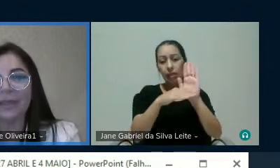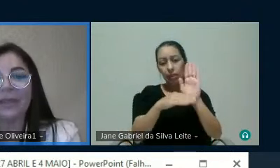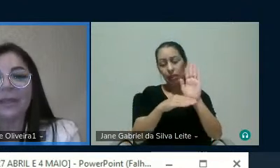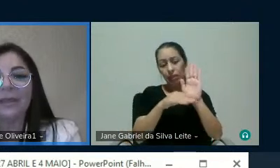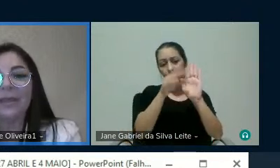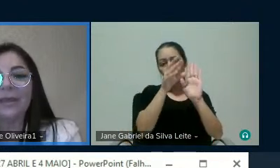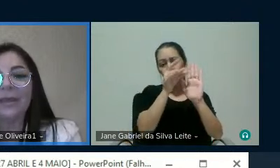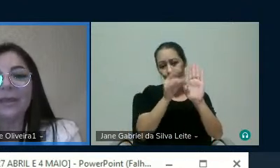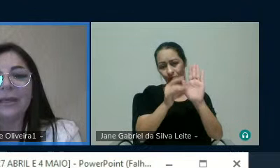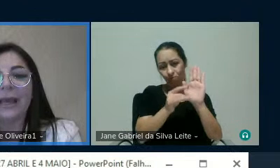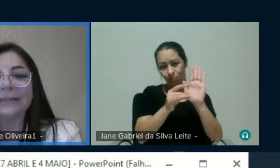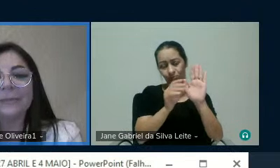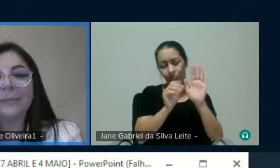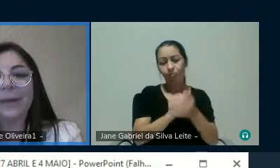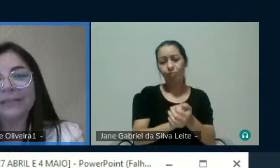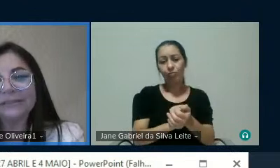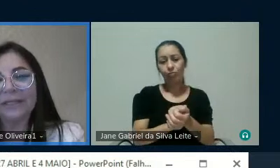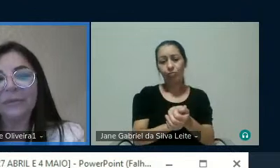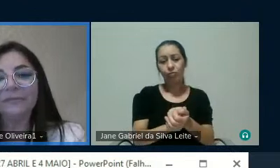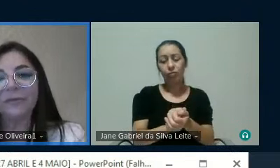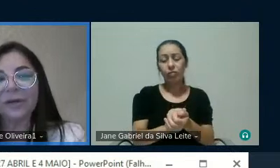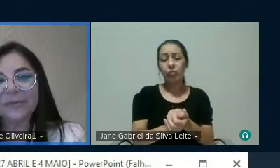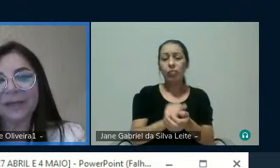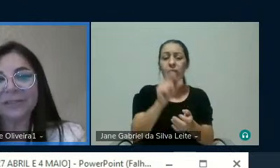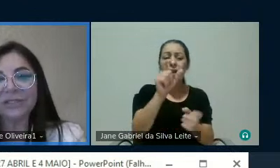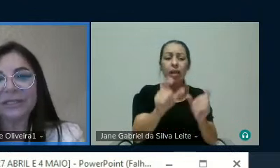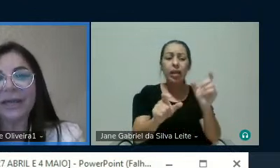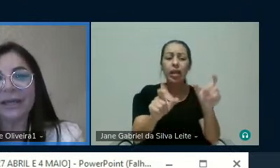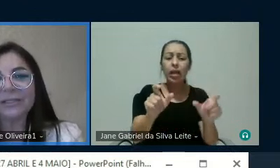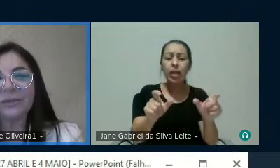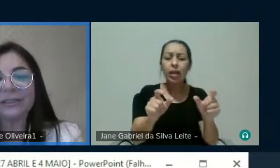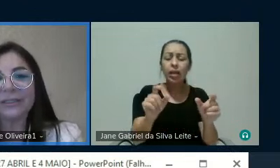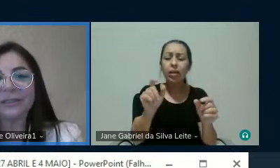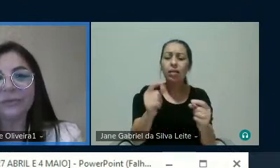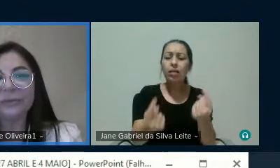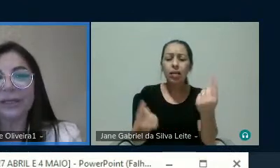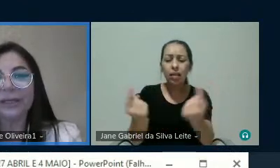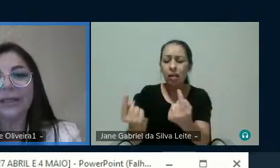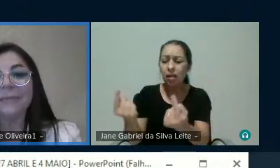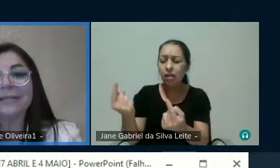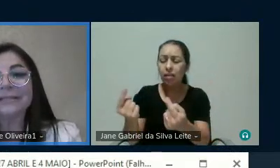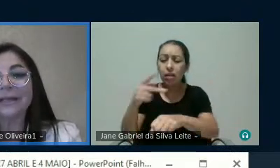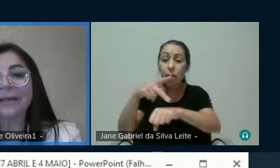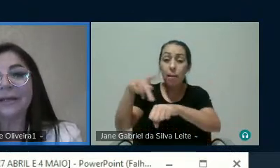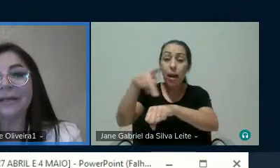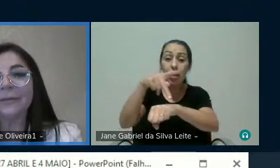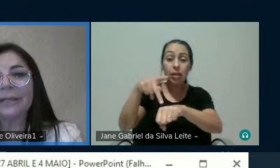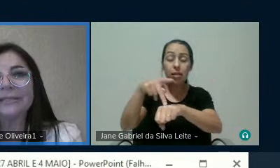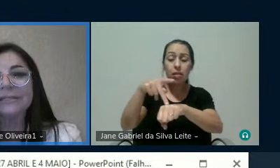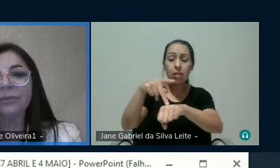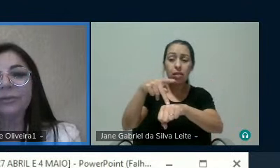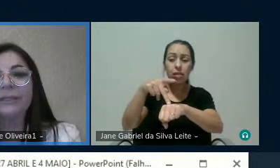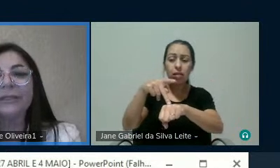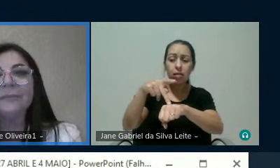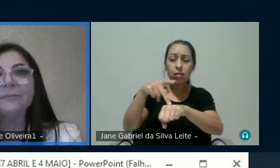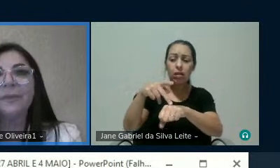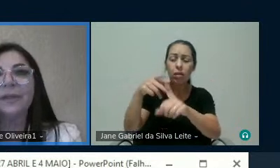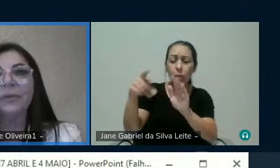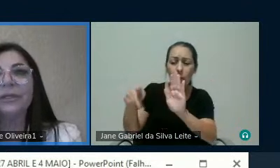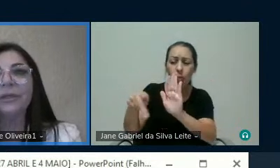mundialmente. Cada país tem uma forma, né, de criar a sua literatura, mas assim,